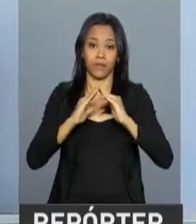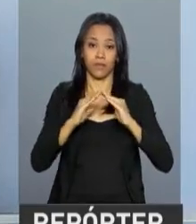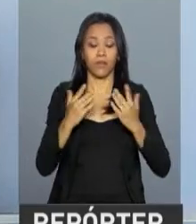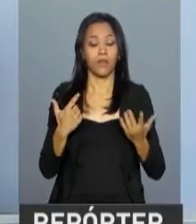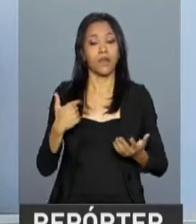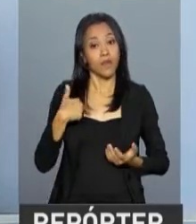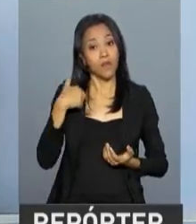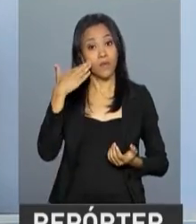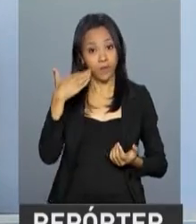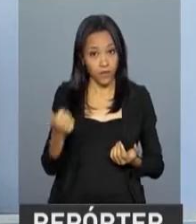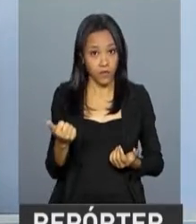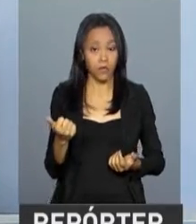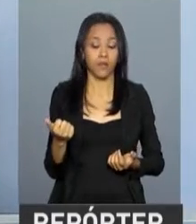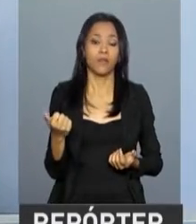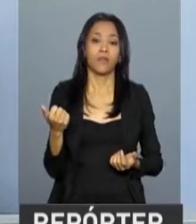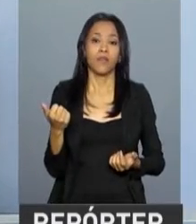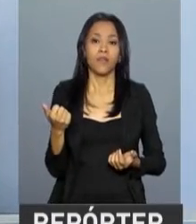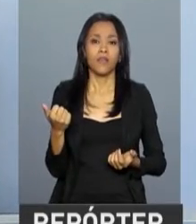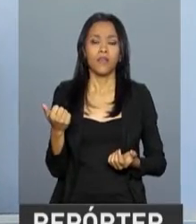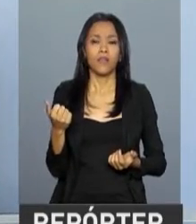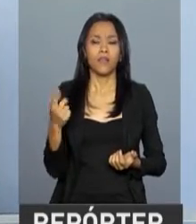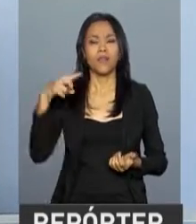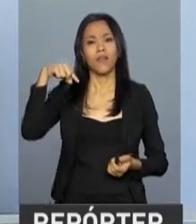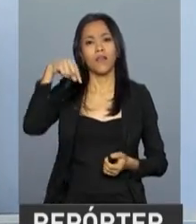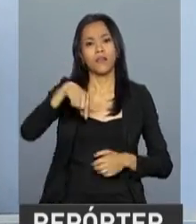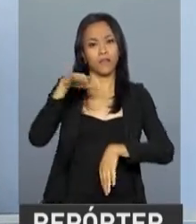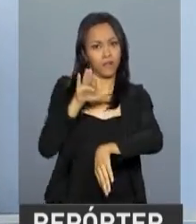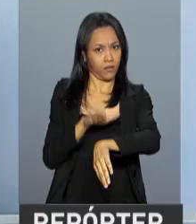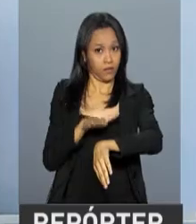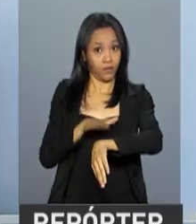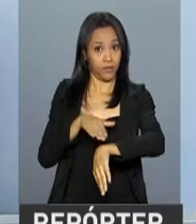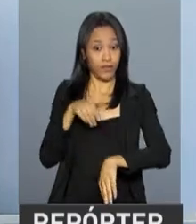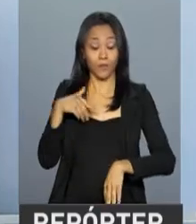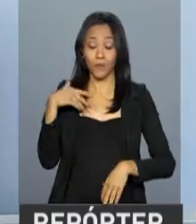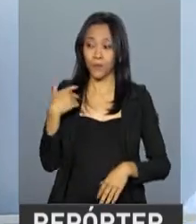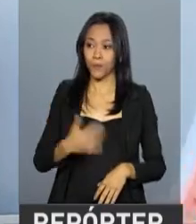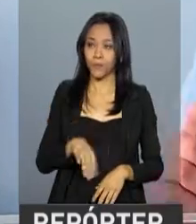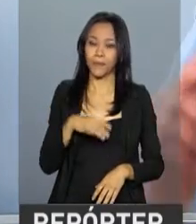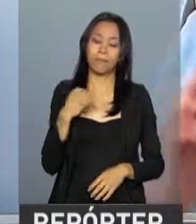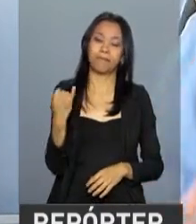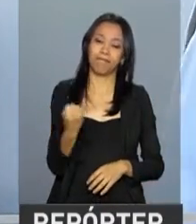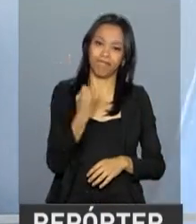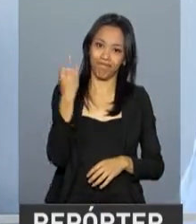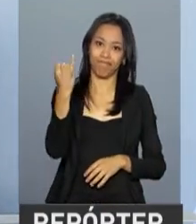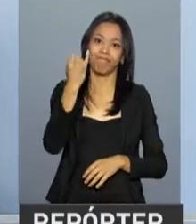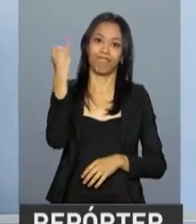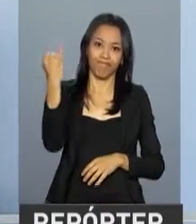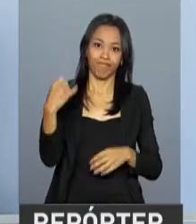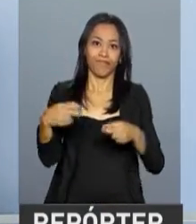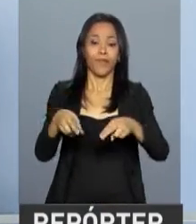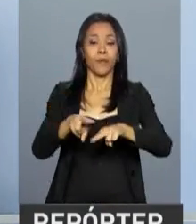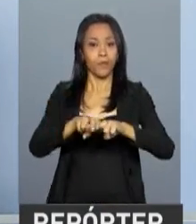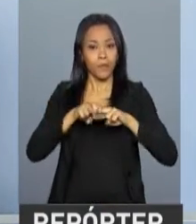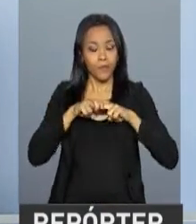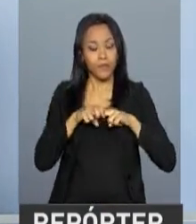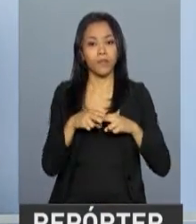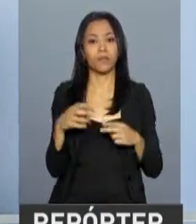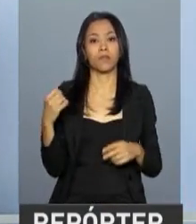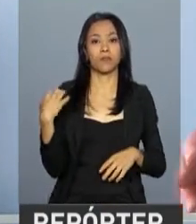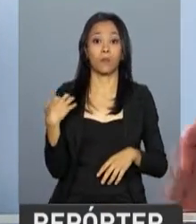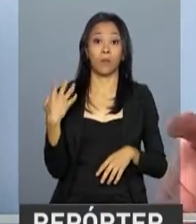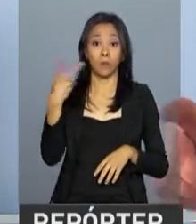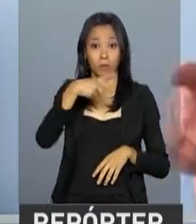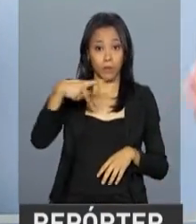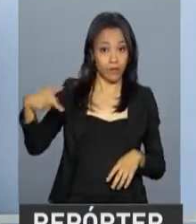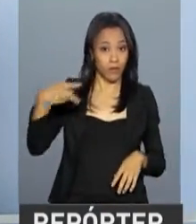sei que esse momento é um momento muito importante por isso o presidente michel temer